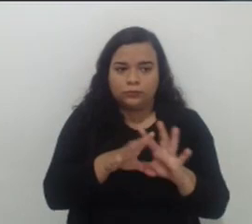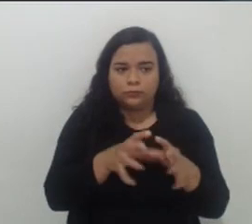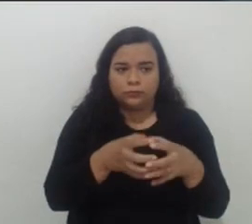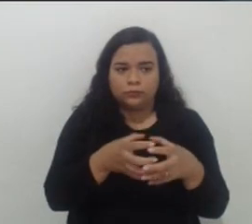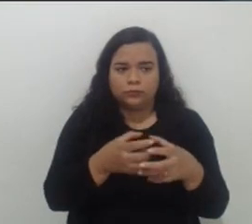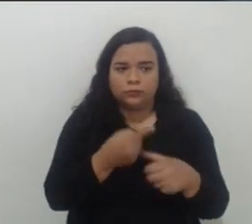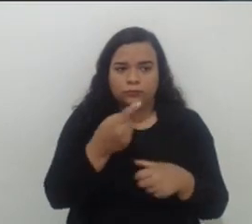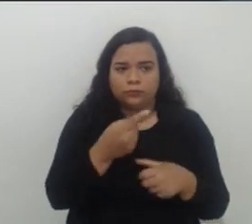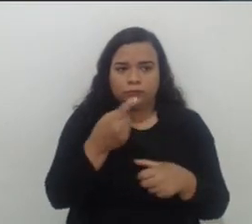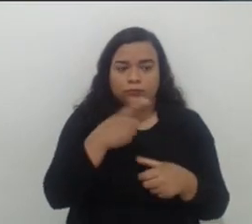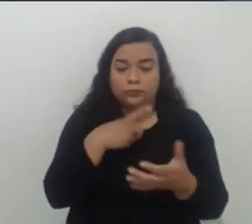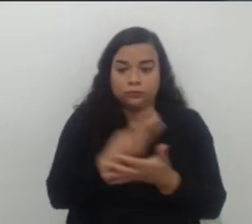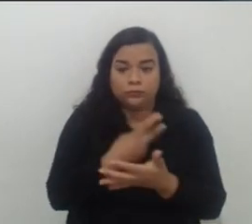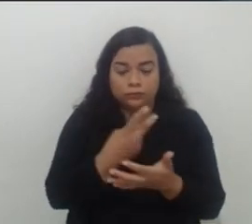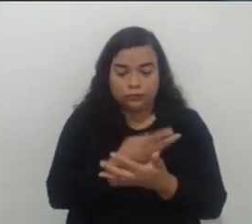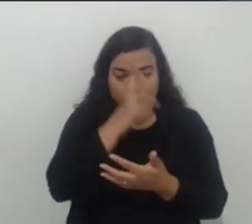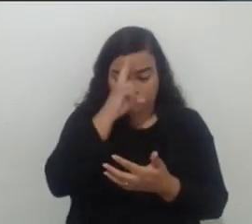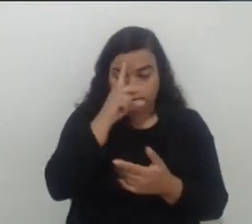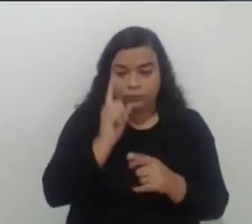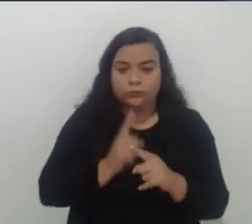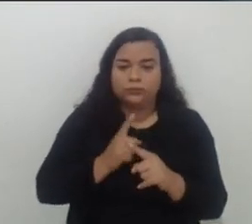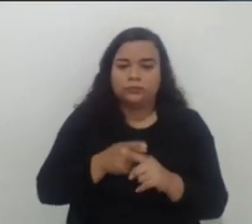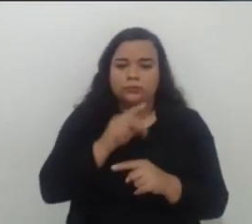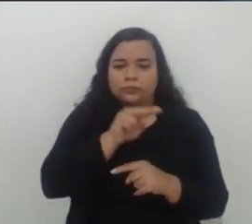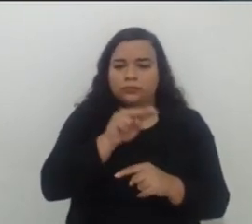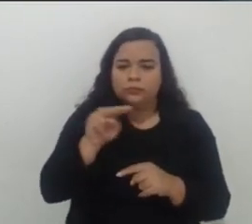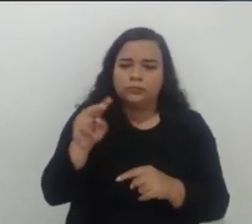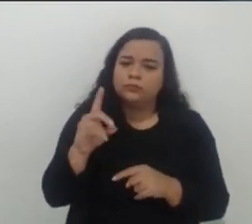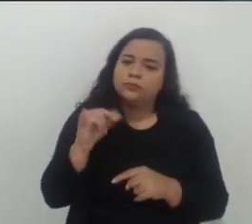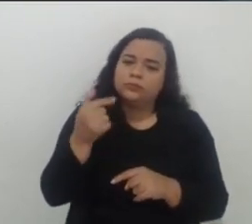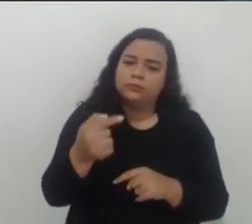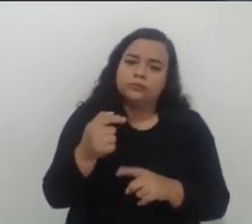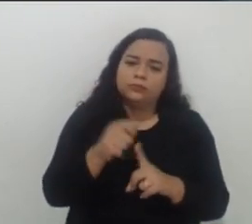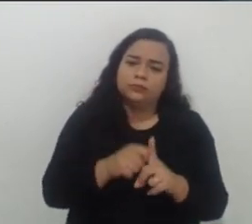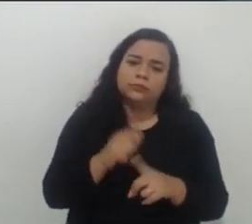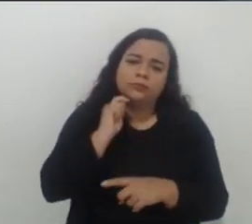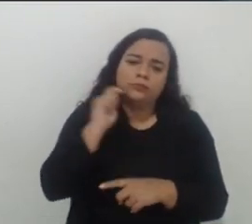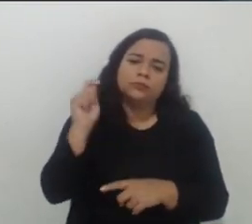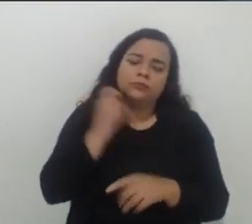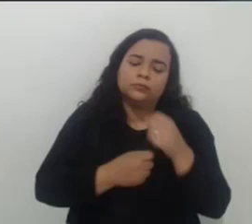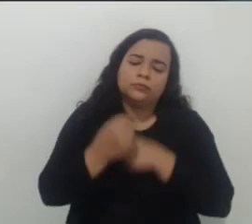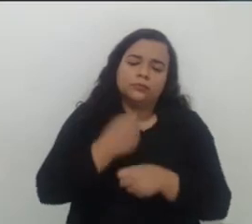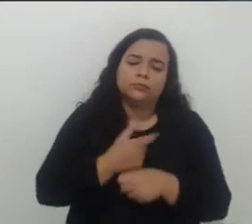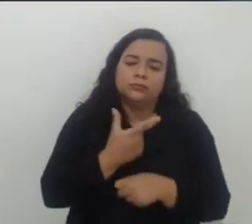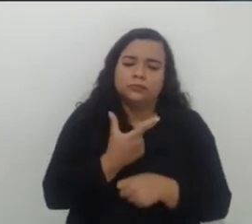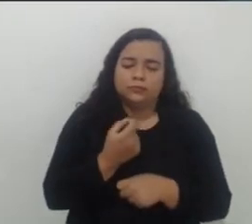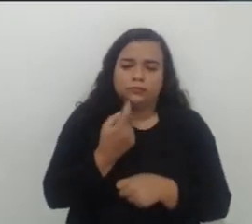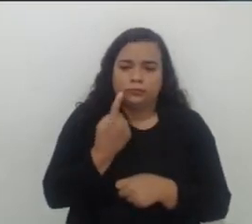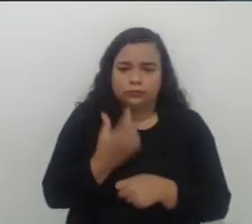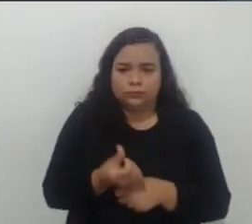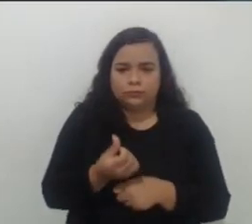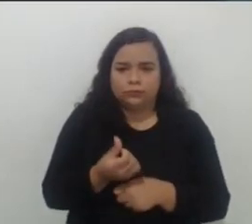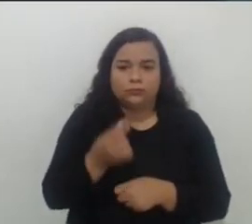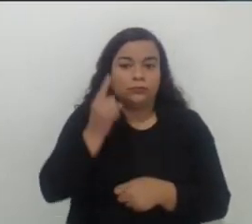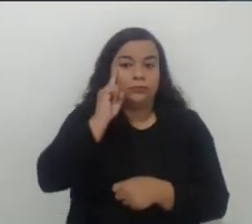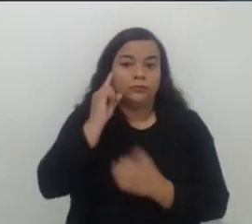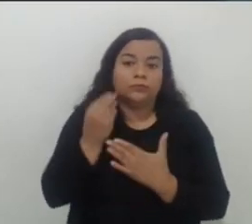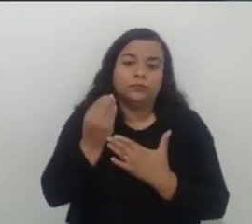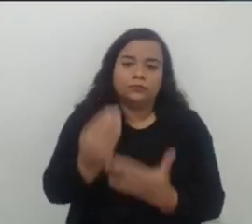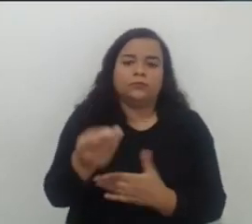fato ao considerarem 7 de abril de 2016 como data da efetiva entrega das